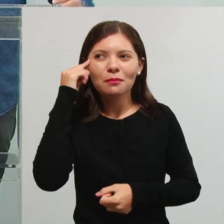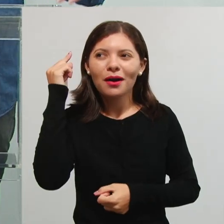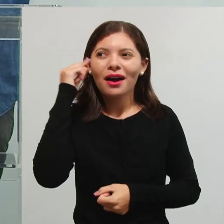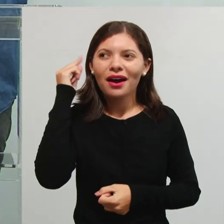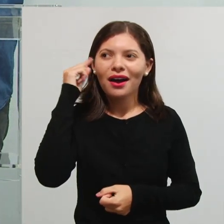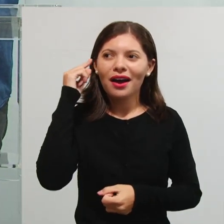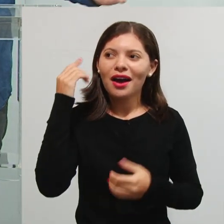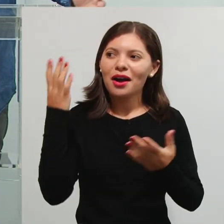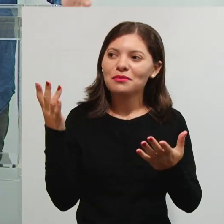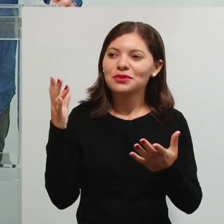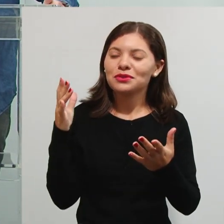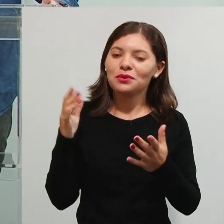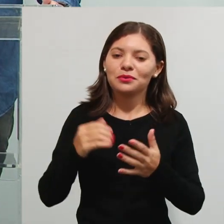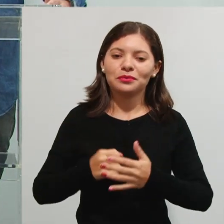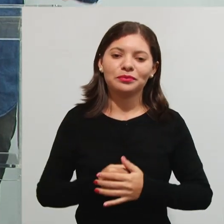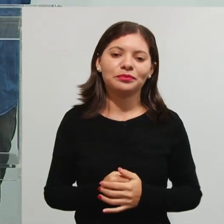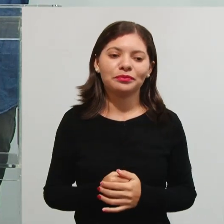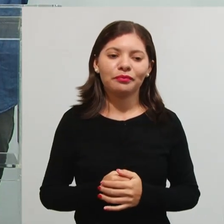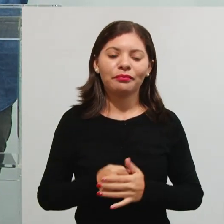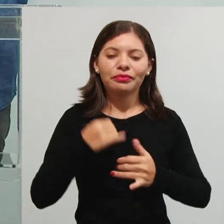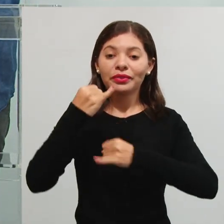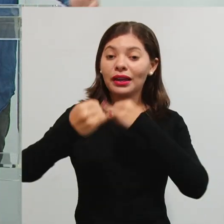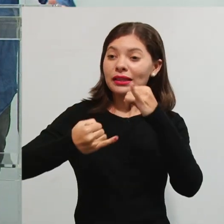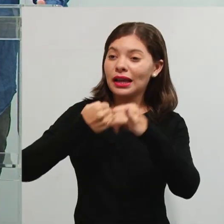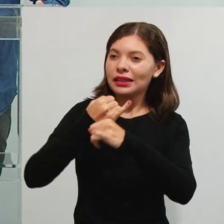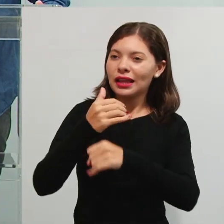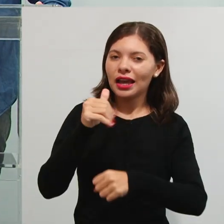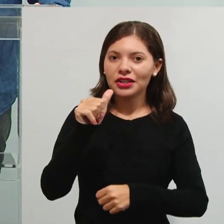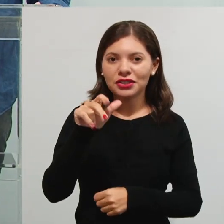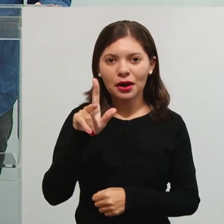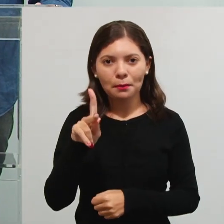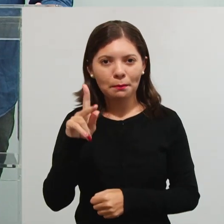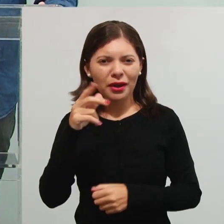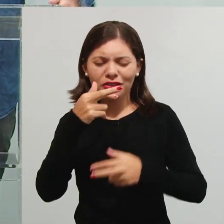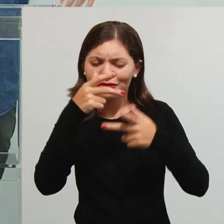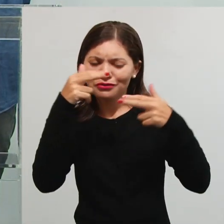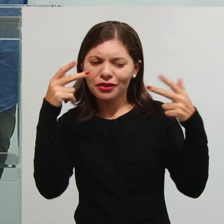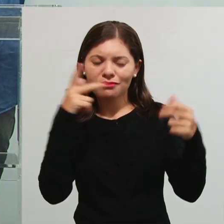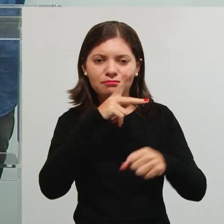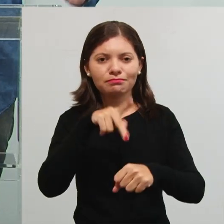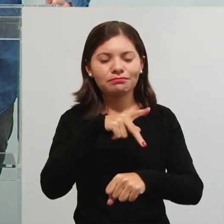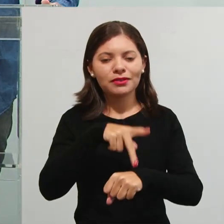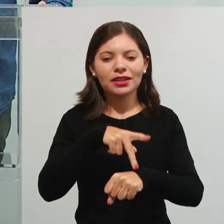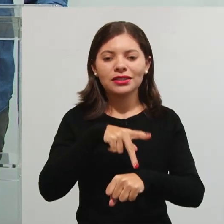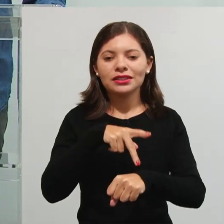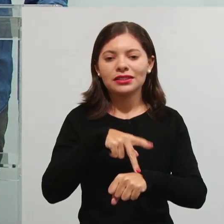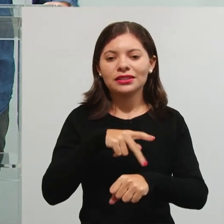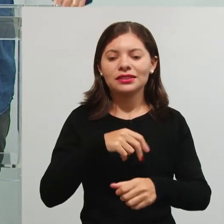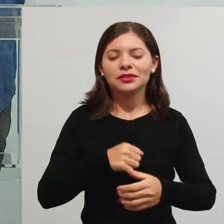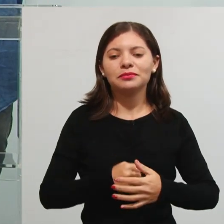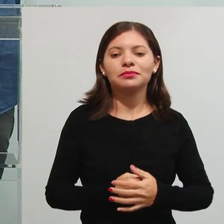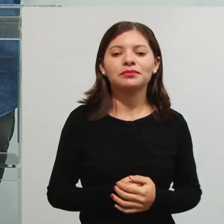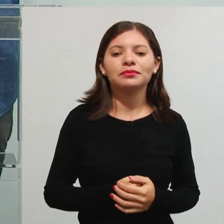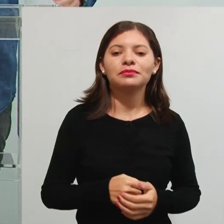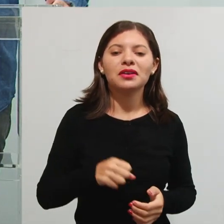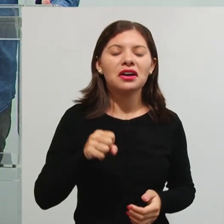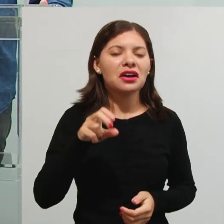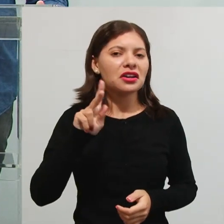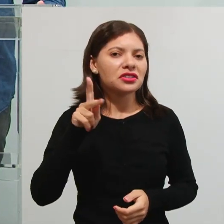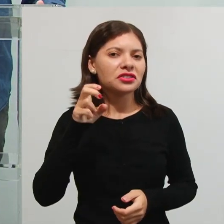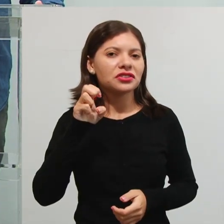já em sites da internet, em aplicativos de outros países, né? Nós temos aí Shopee,